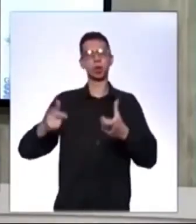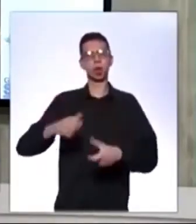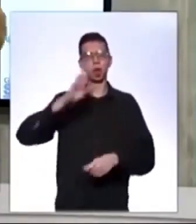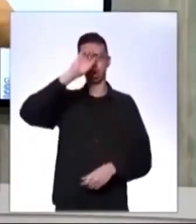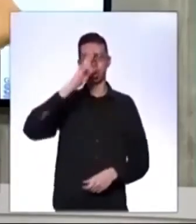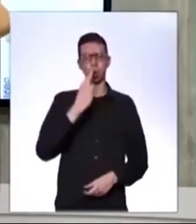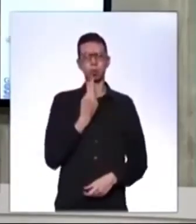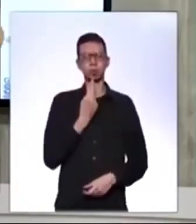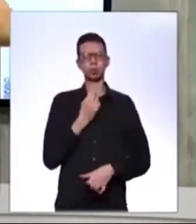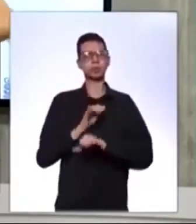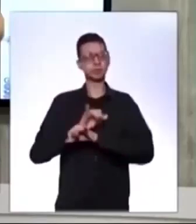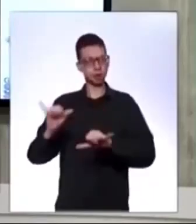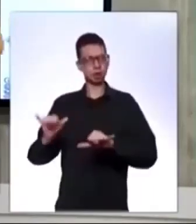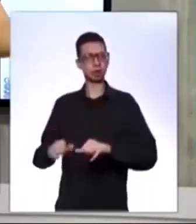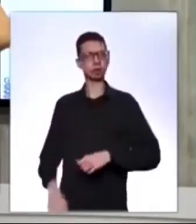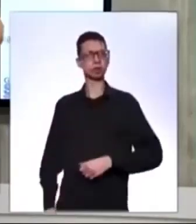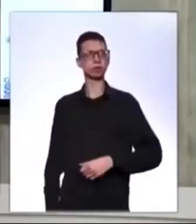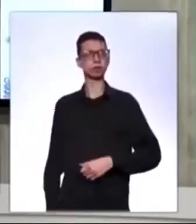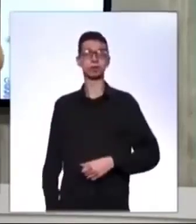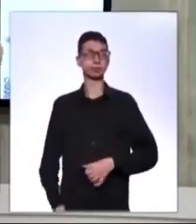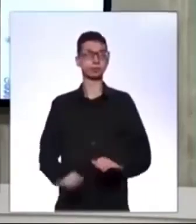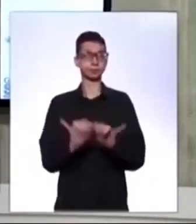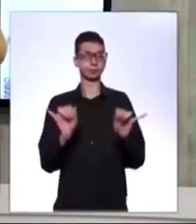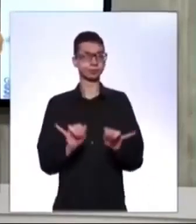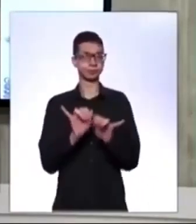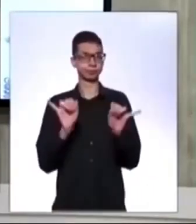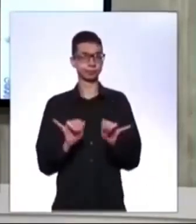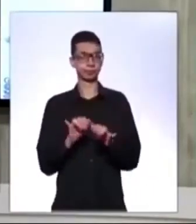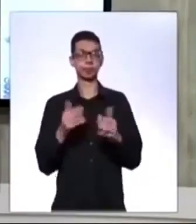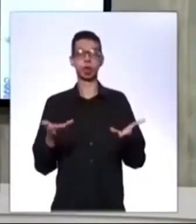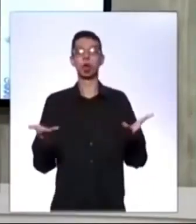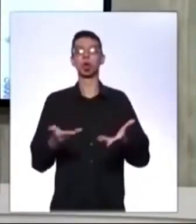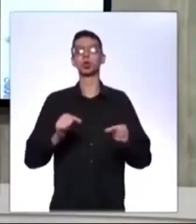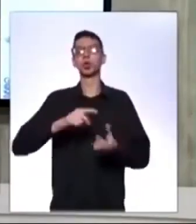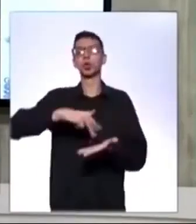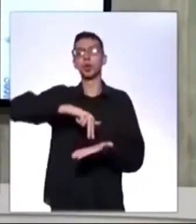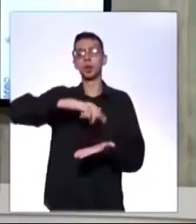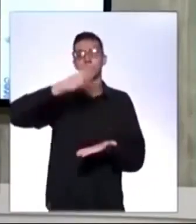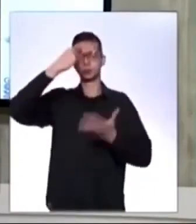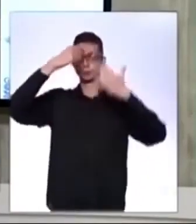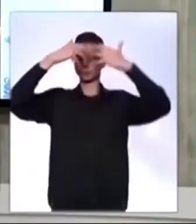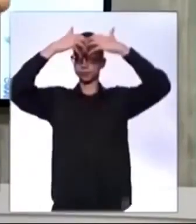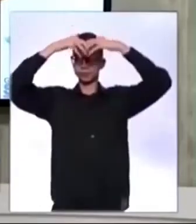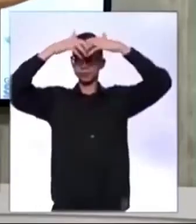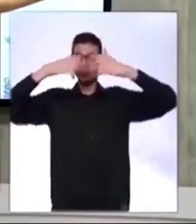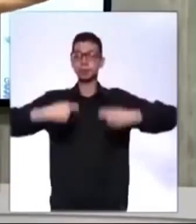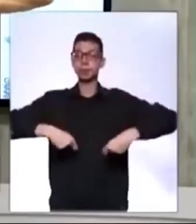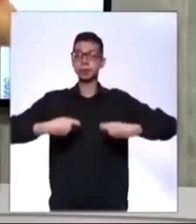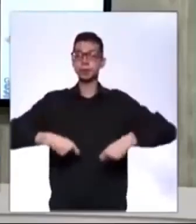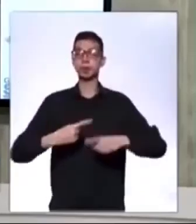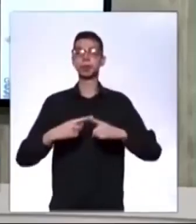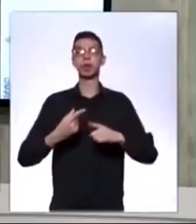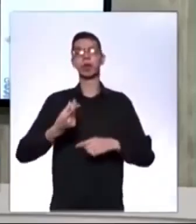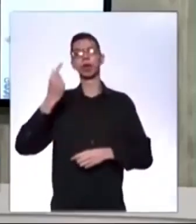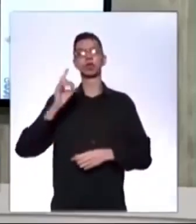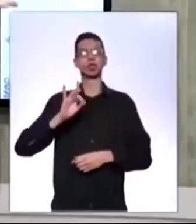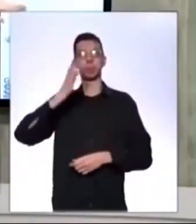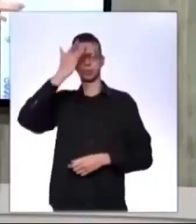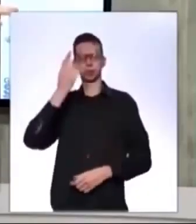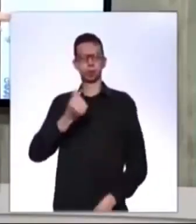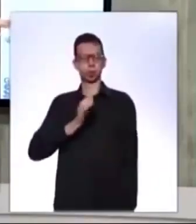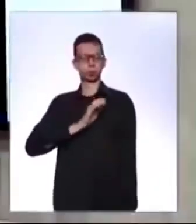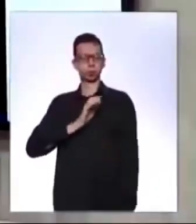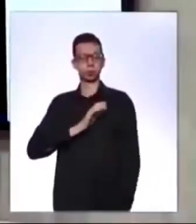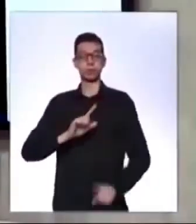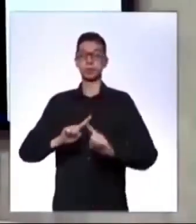né? Então a gente está a dança clássica hoje está num processo de reflexão, tá certo ou não? Porque ela era muito elitista, tá certo? Agora também